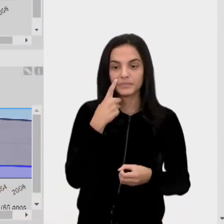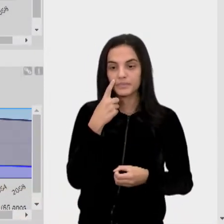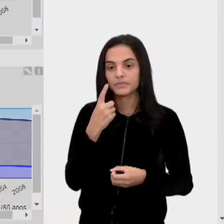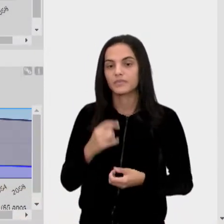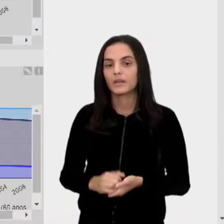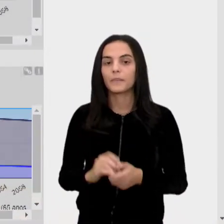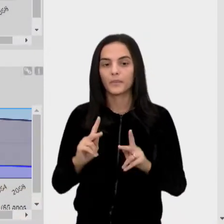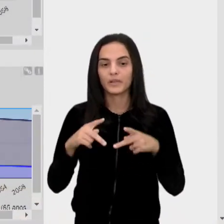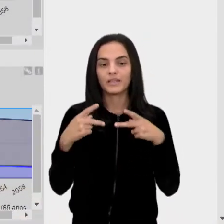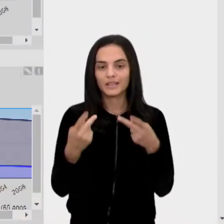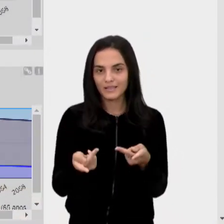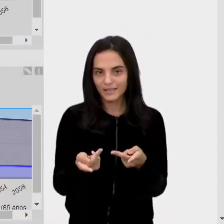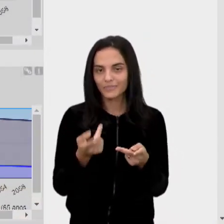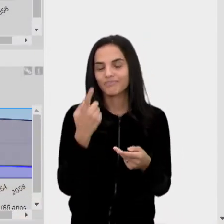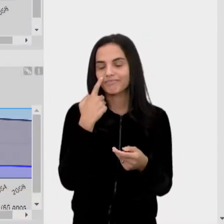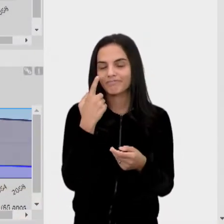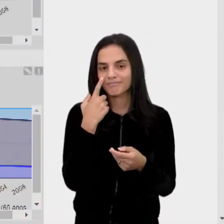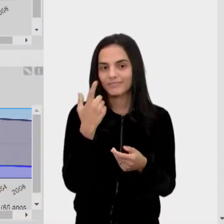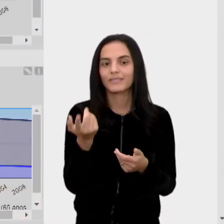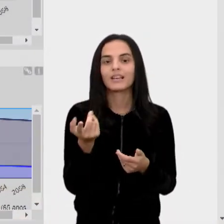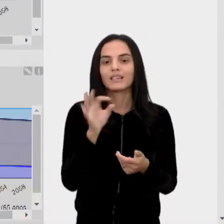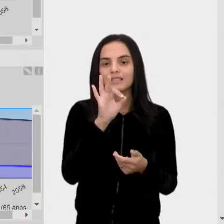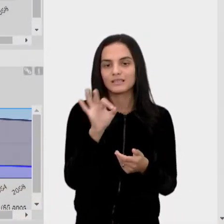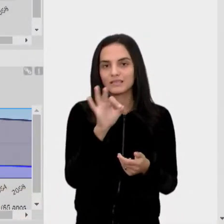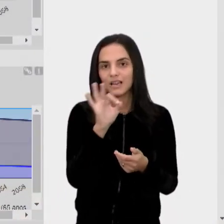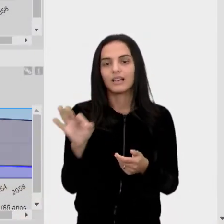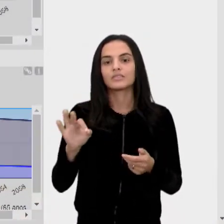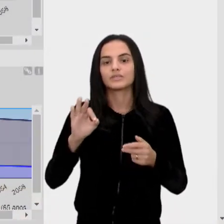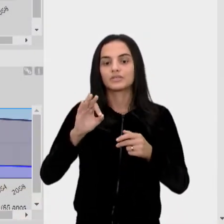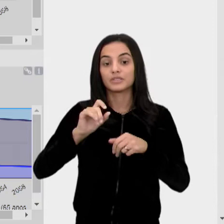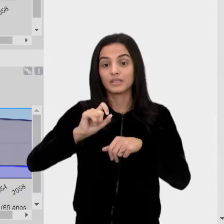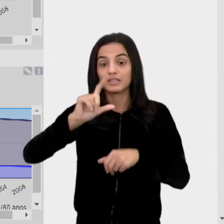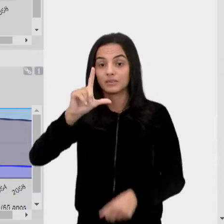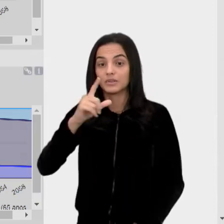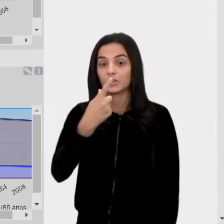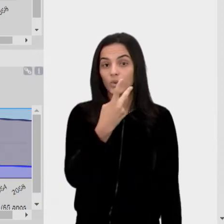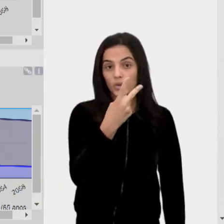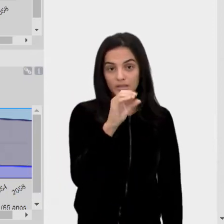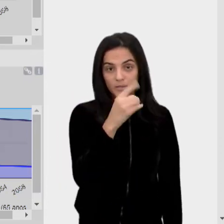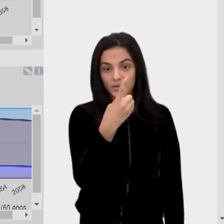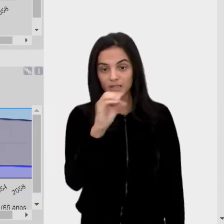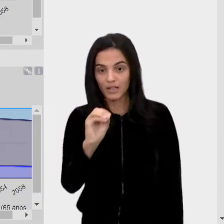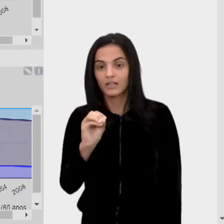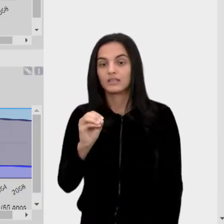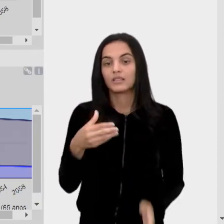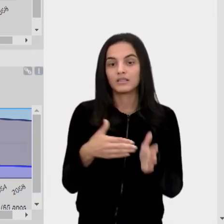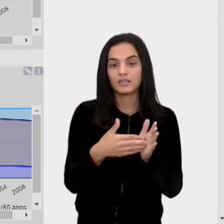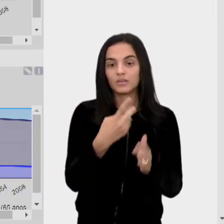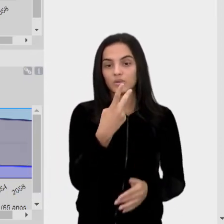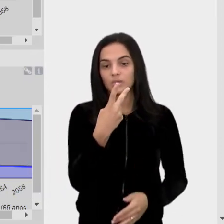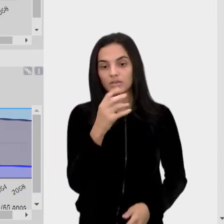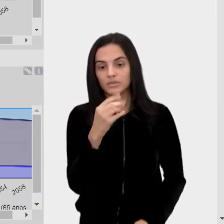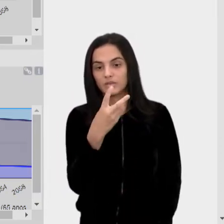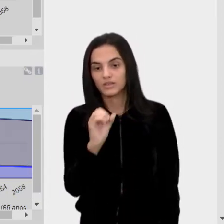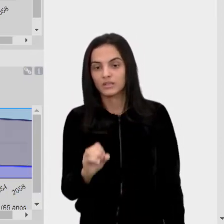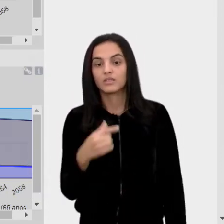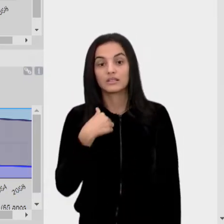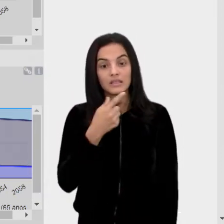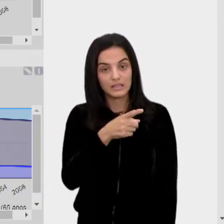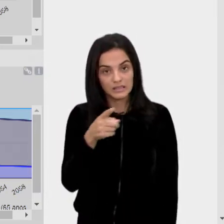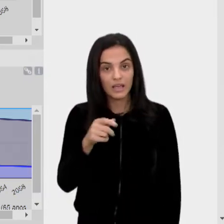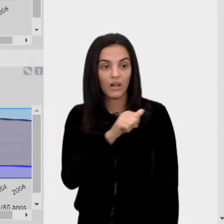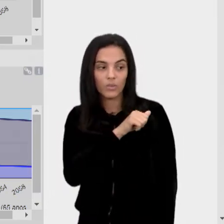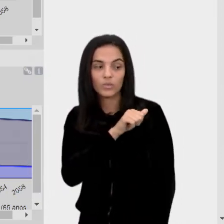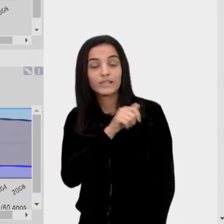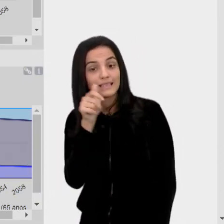pro link, né? Tá lá, ó, o taxa de crescimento entre 2010 e 2060, ó, o professor também ou o aluno que tiver interesse, ó, ele pode